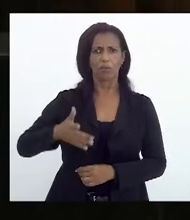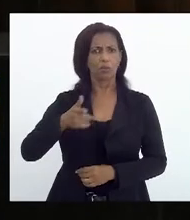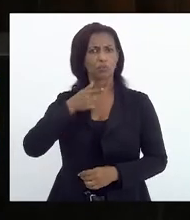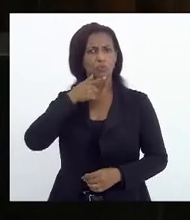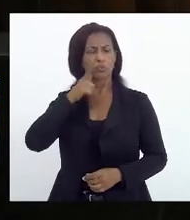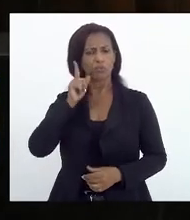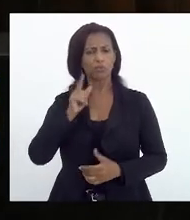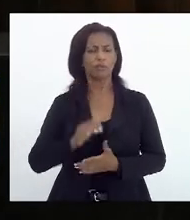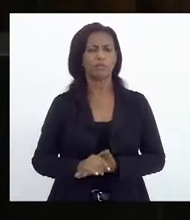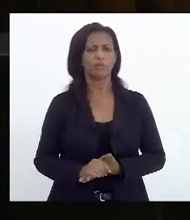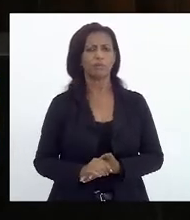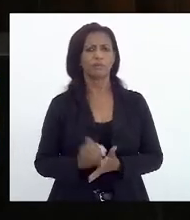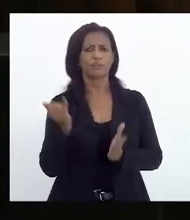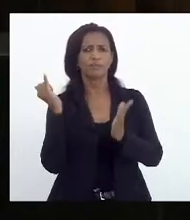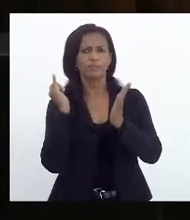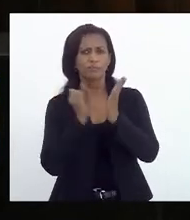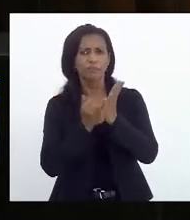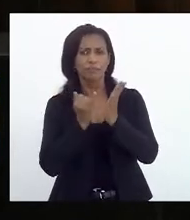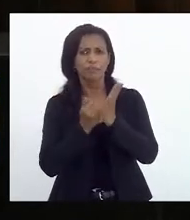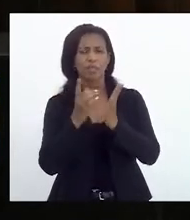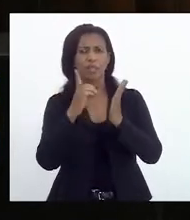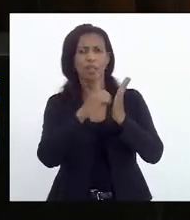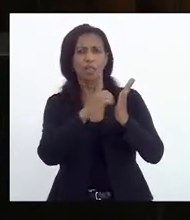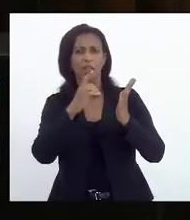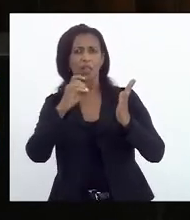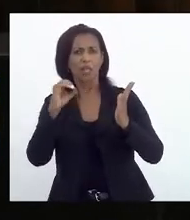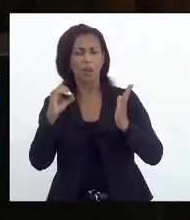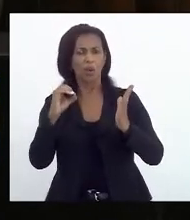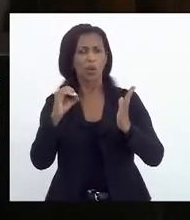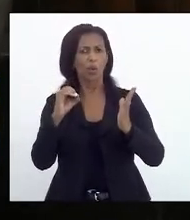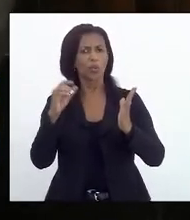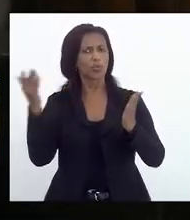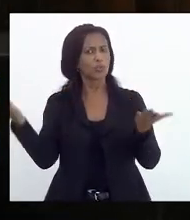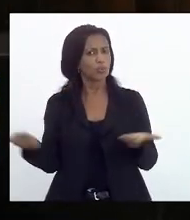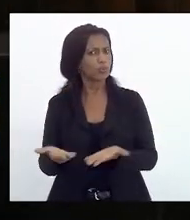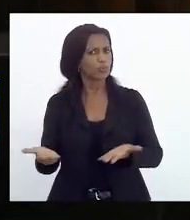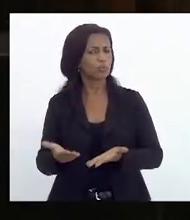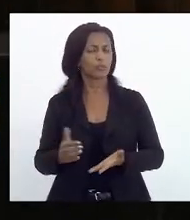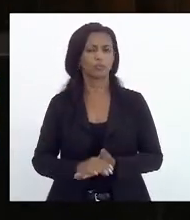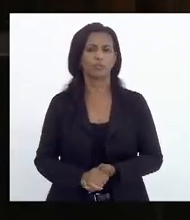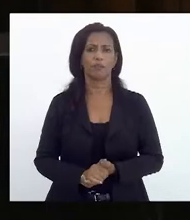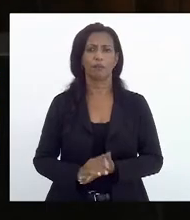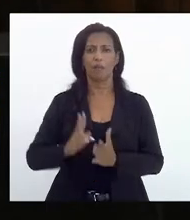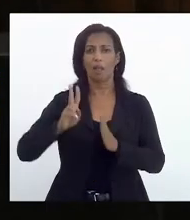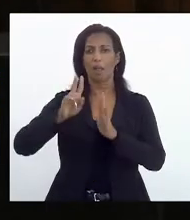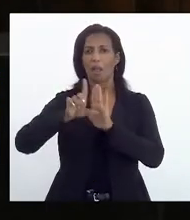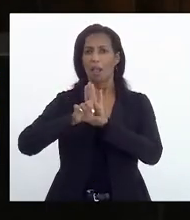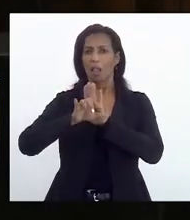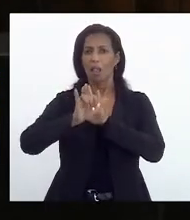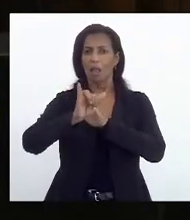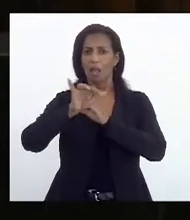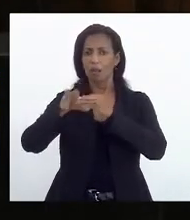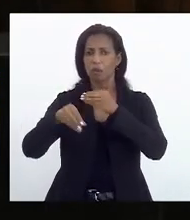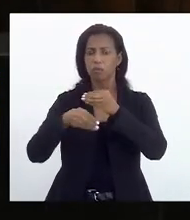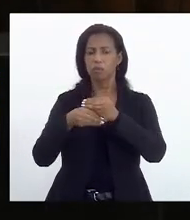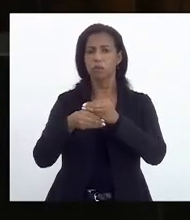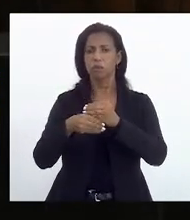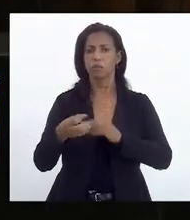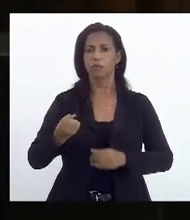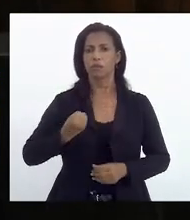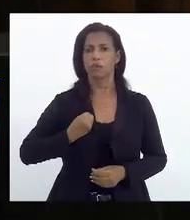ontem e publicada no teor Diário Oficial de hoje lei complementar